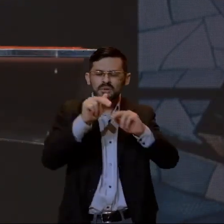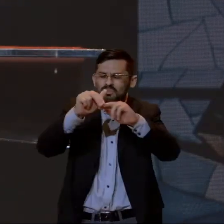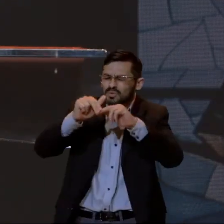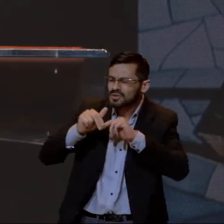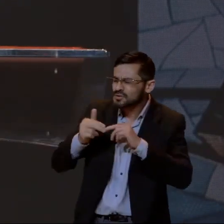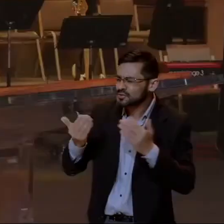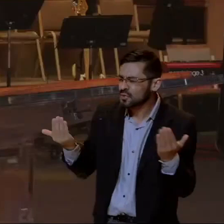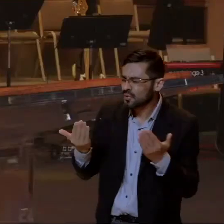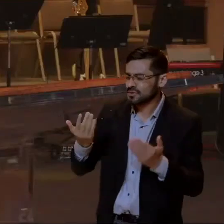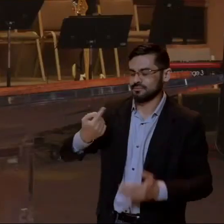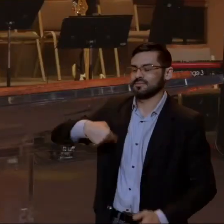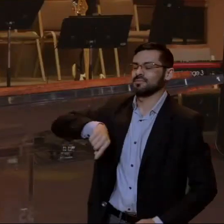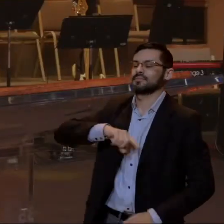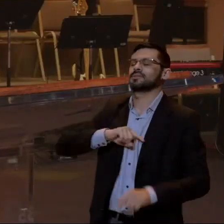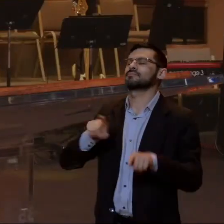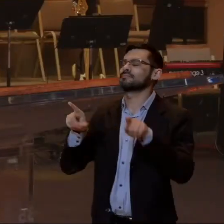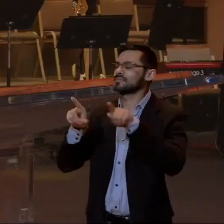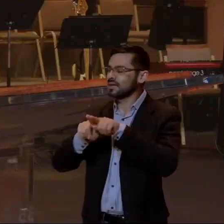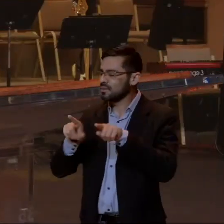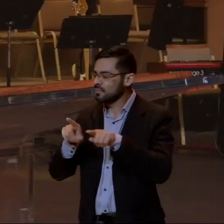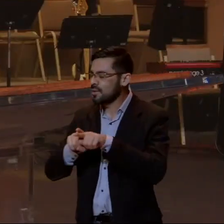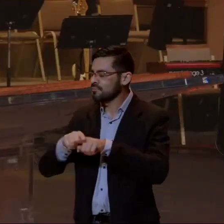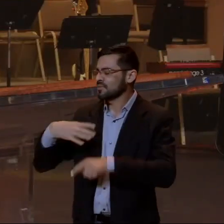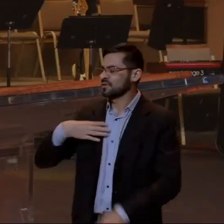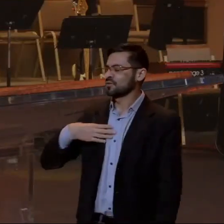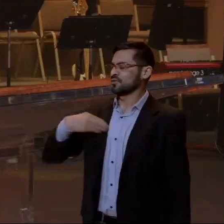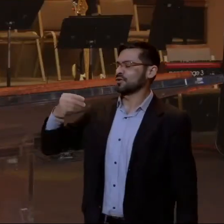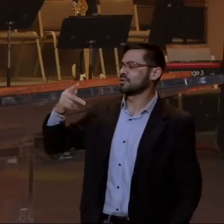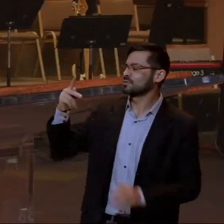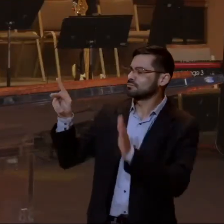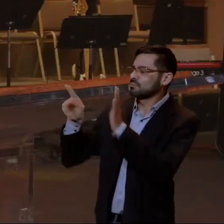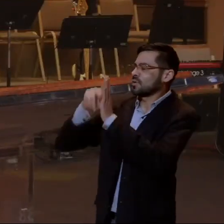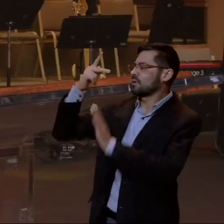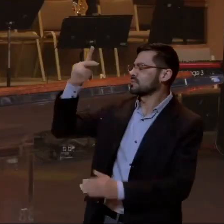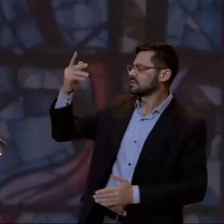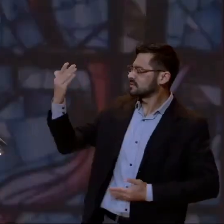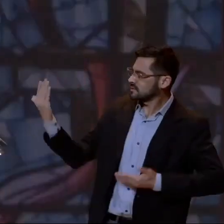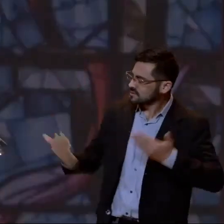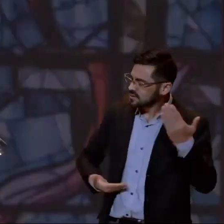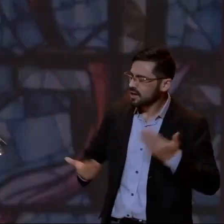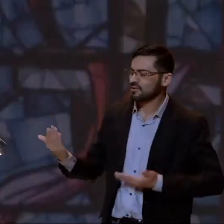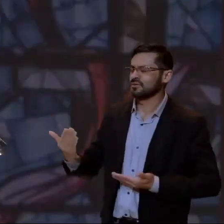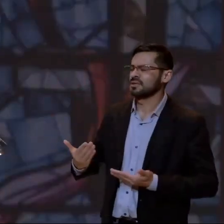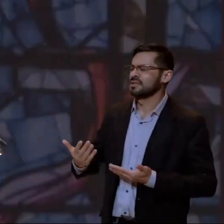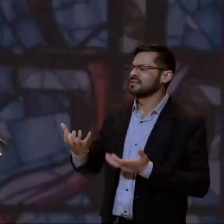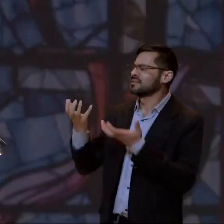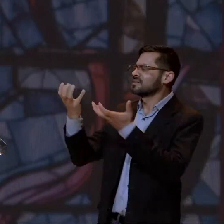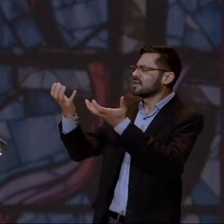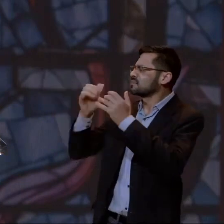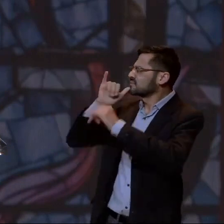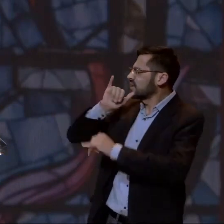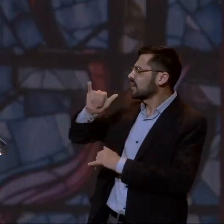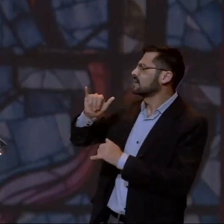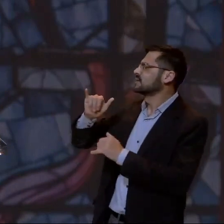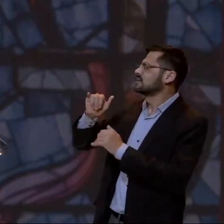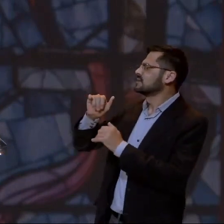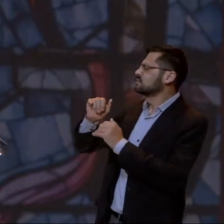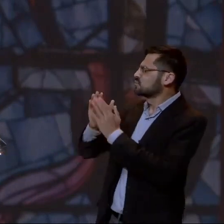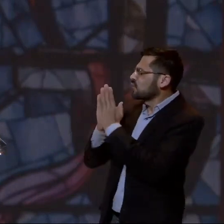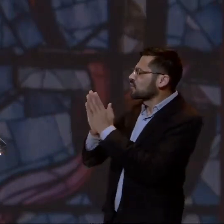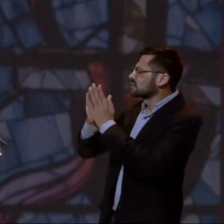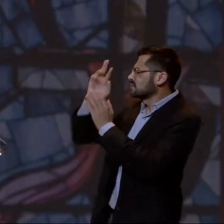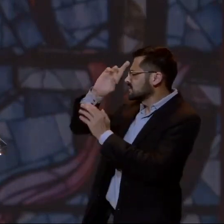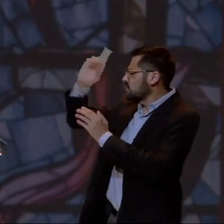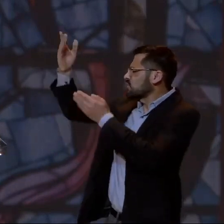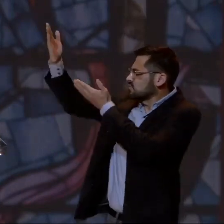hoje nós também, como filhos do Senhor, servos do Senhor, dizemos a Ti: Senhor, vem